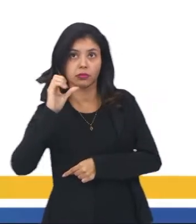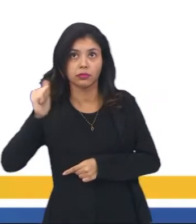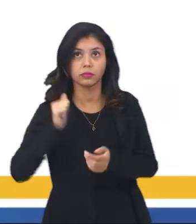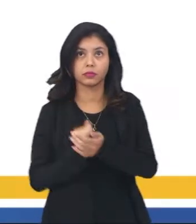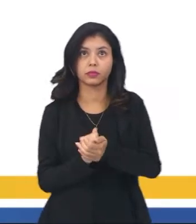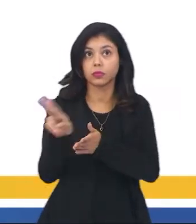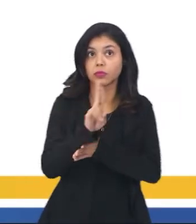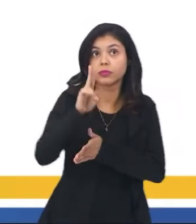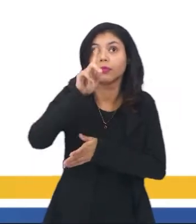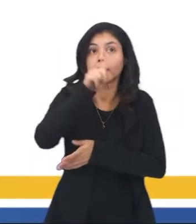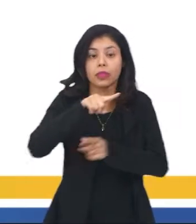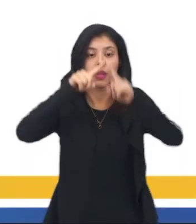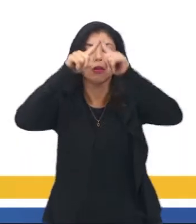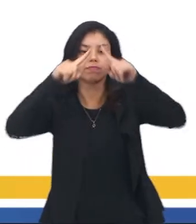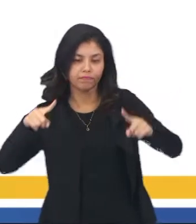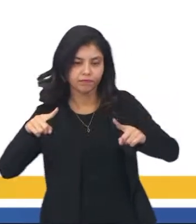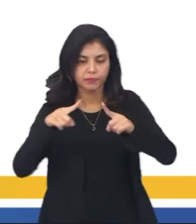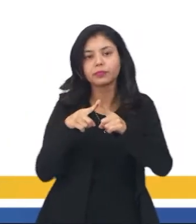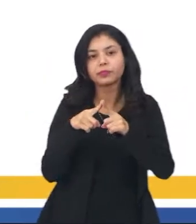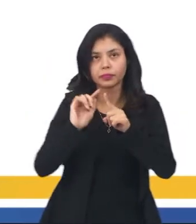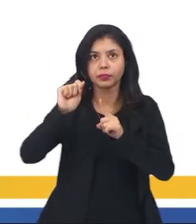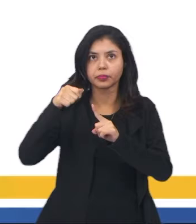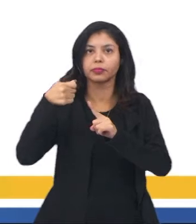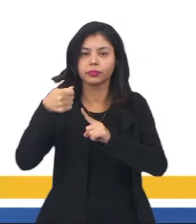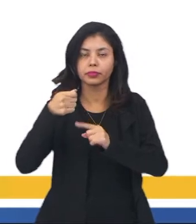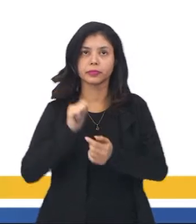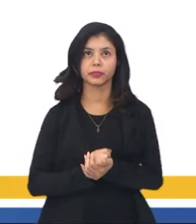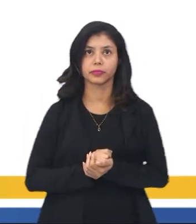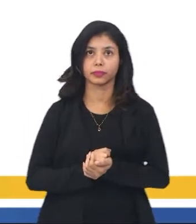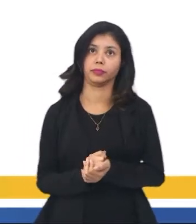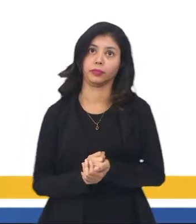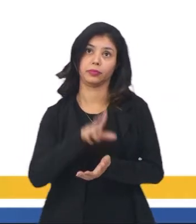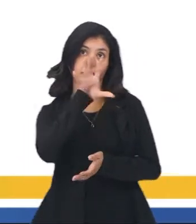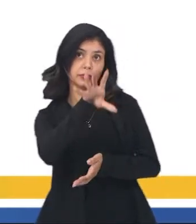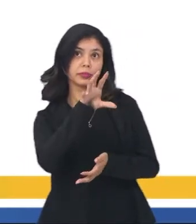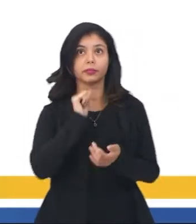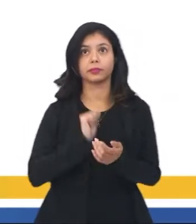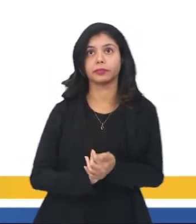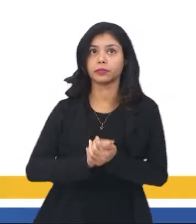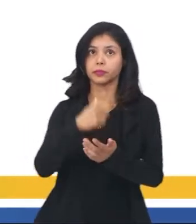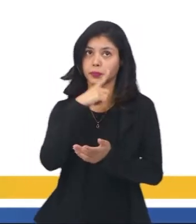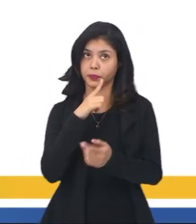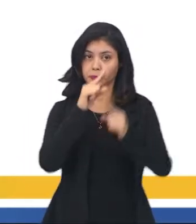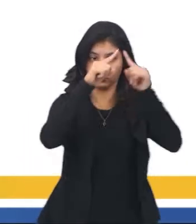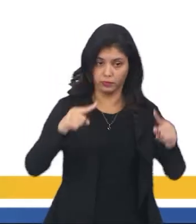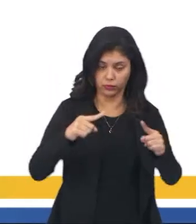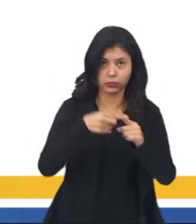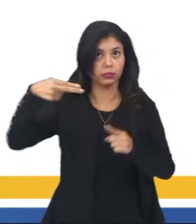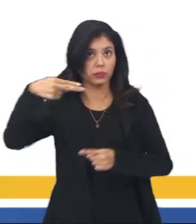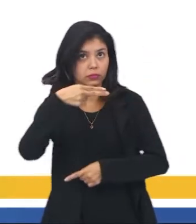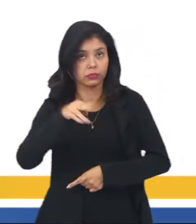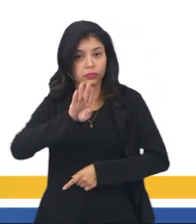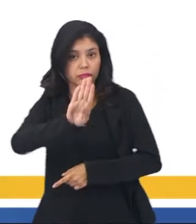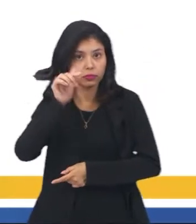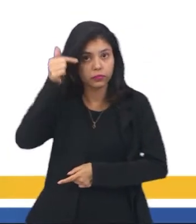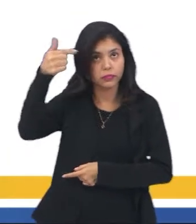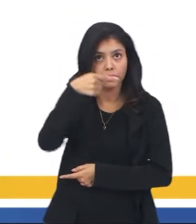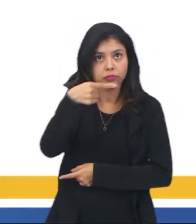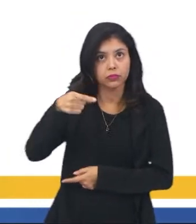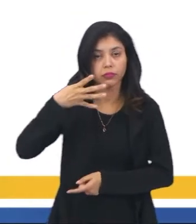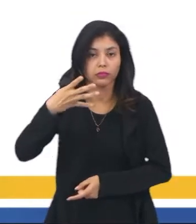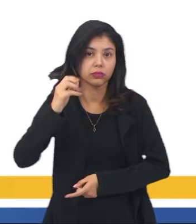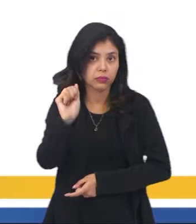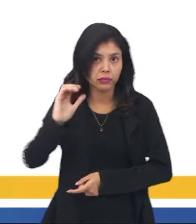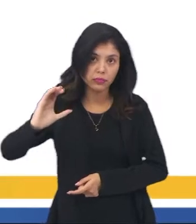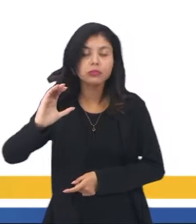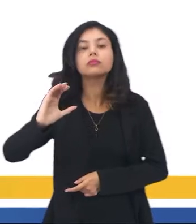de delta, que nós temos esse símbolo grego. Sendo assim, né, teremos que delta é igual a